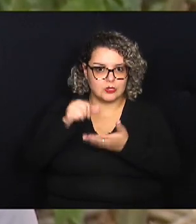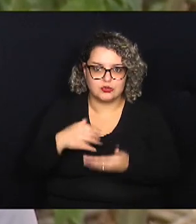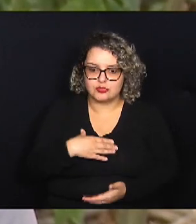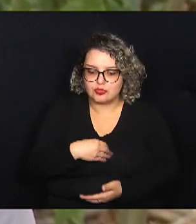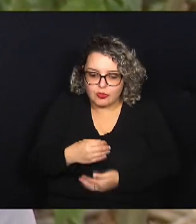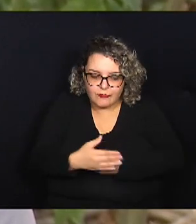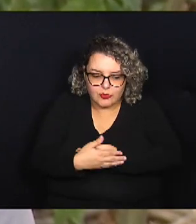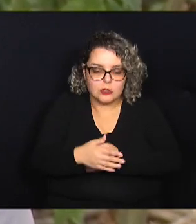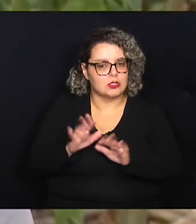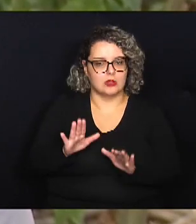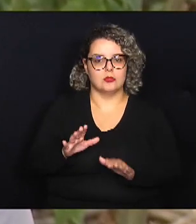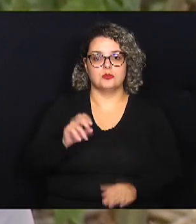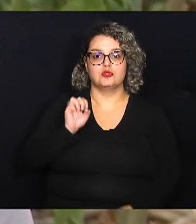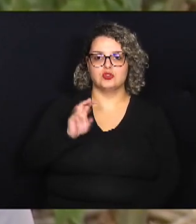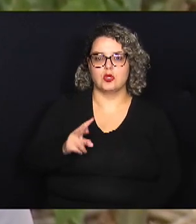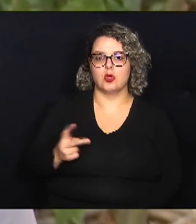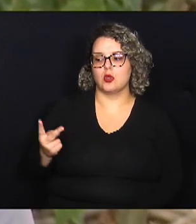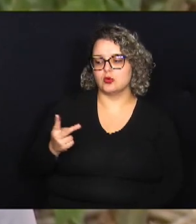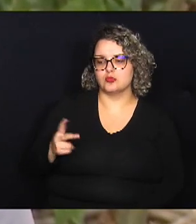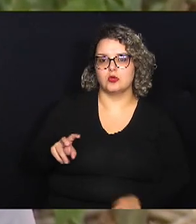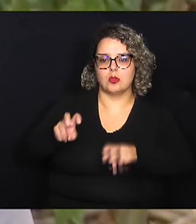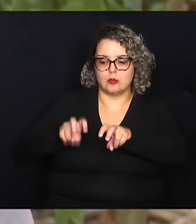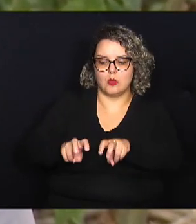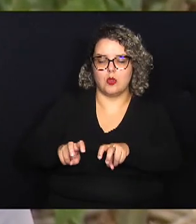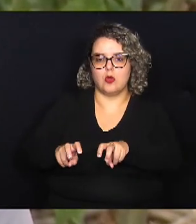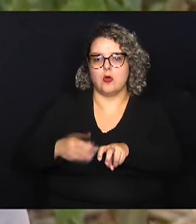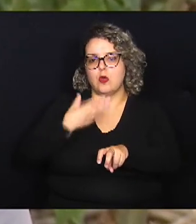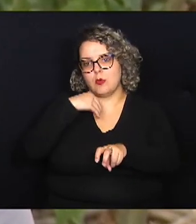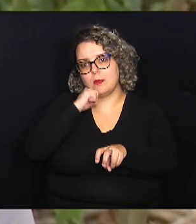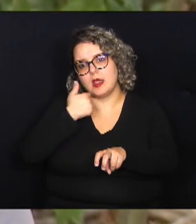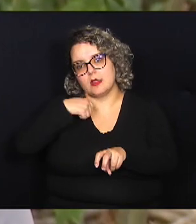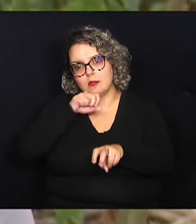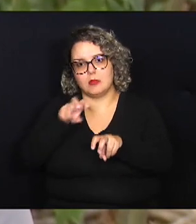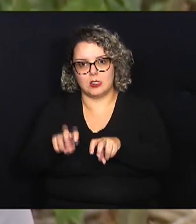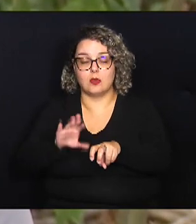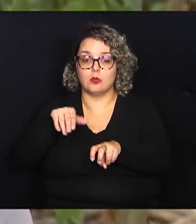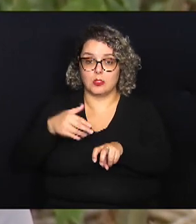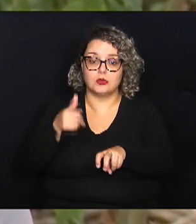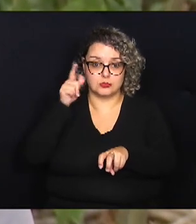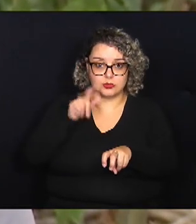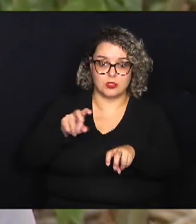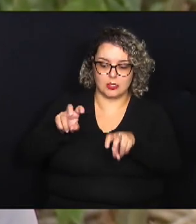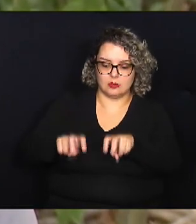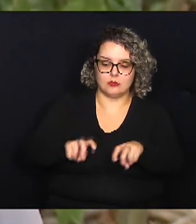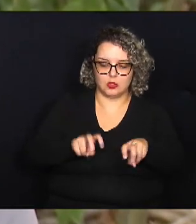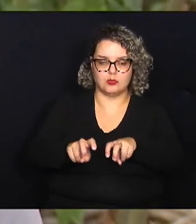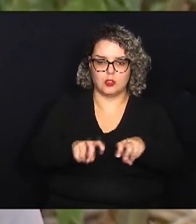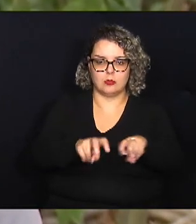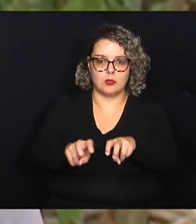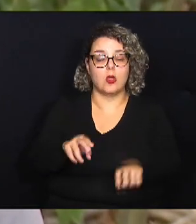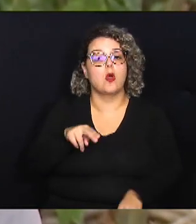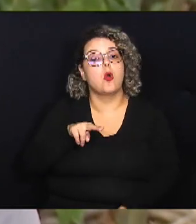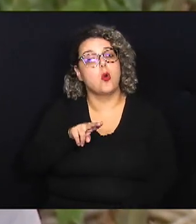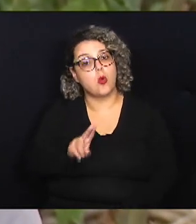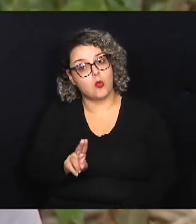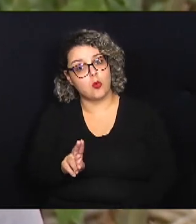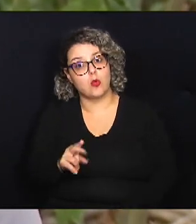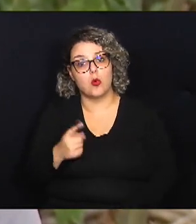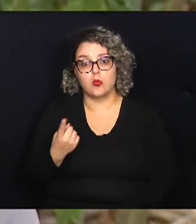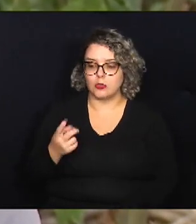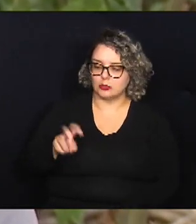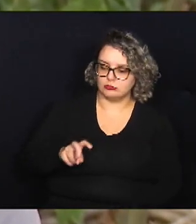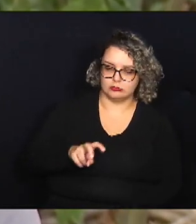sempre registra o casal, né, quando a gente consegue registrar 2 adultos passando ou um indivíduo, que